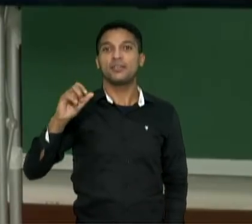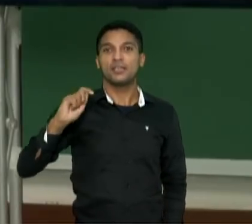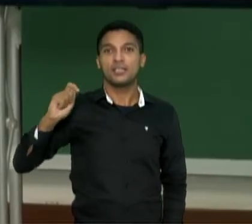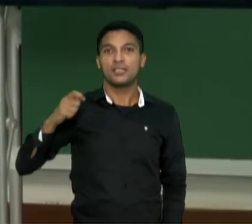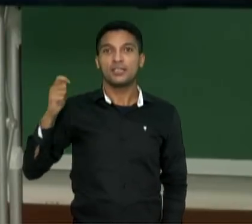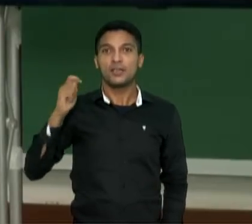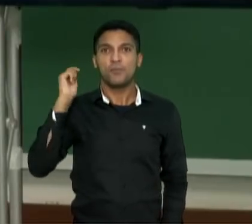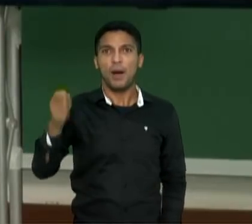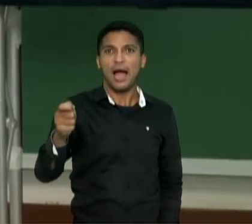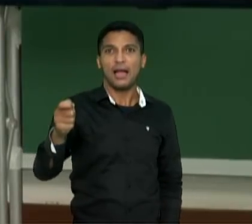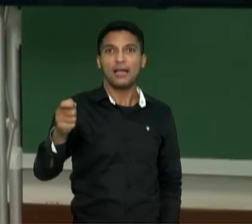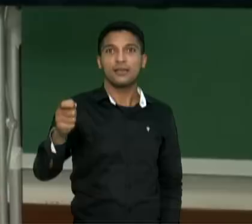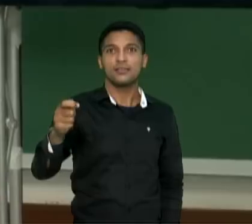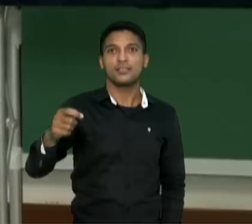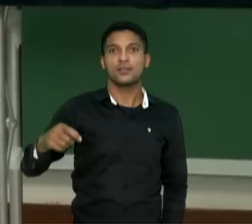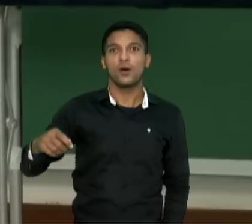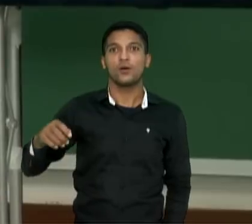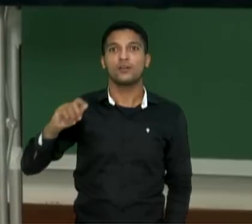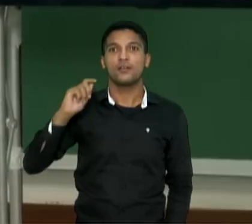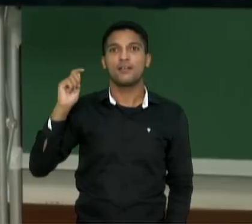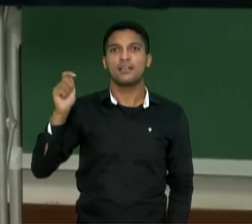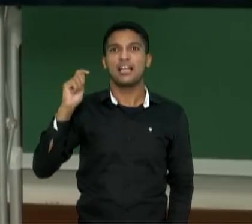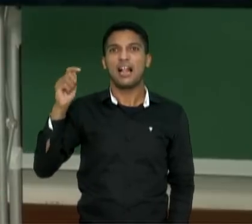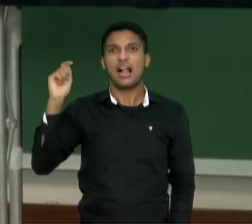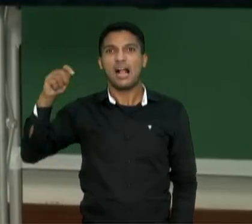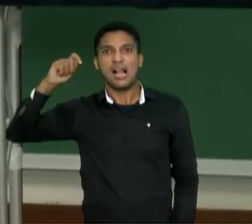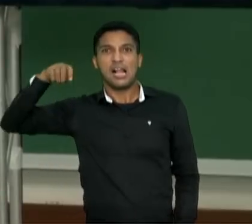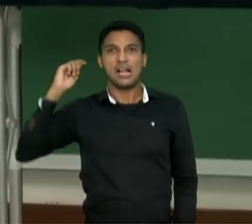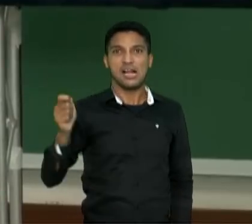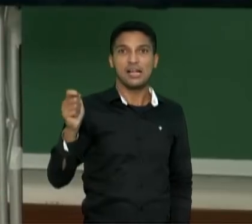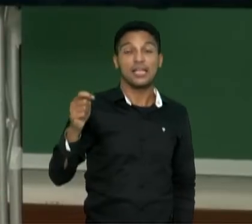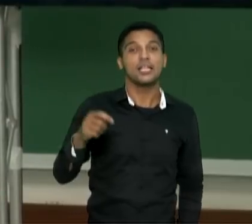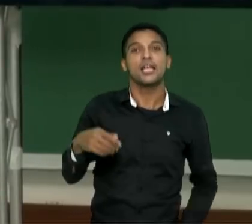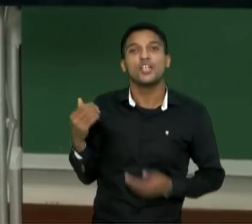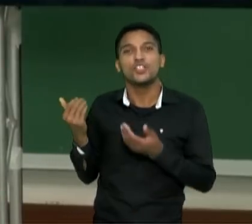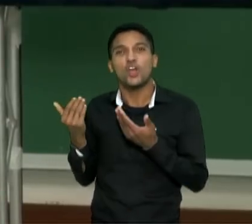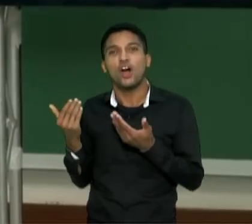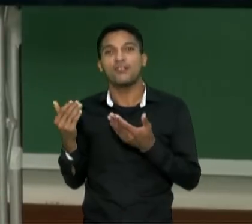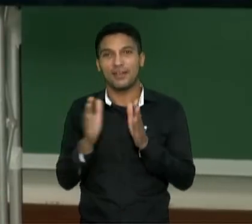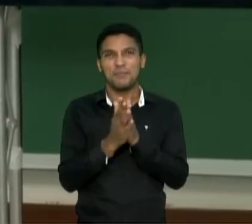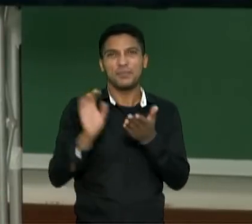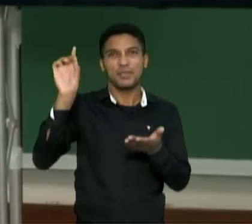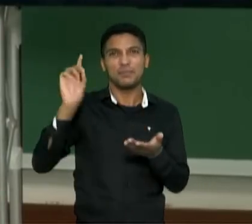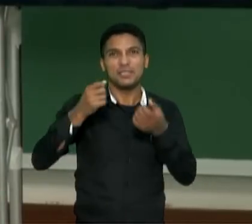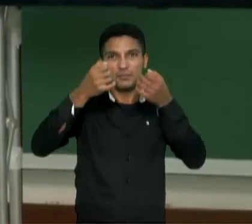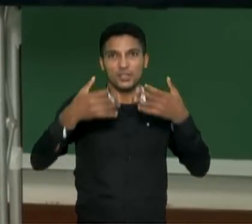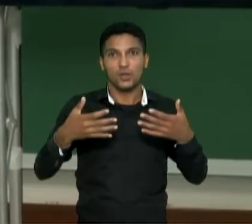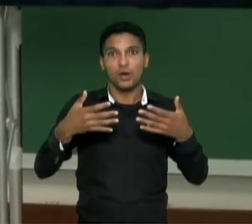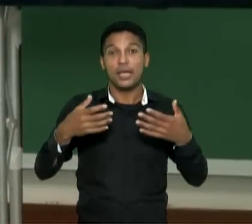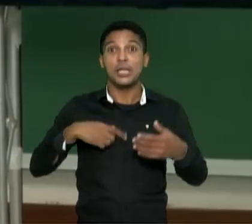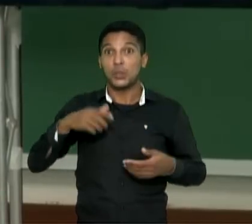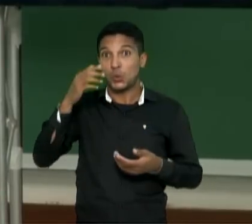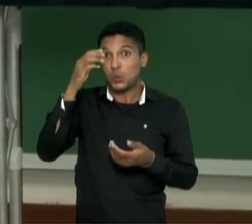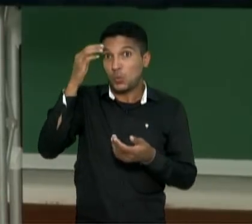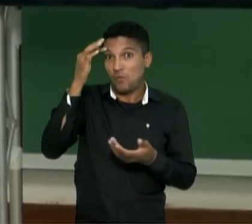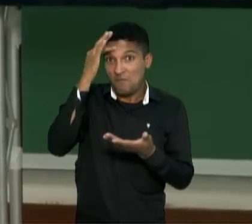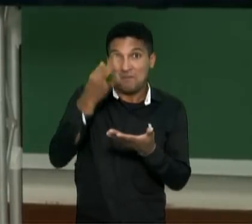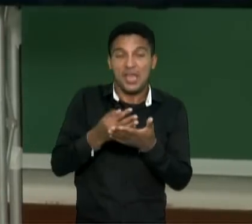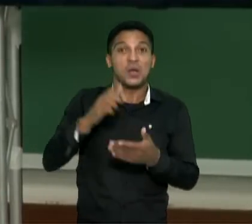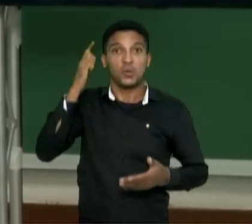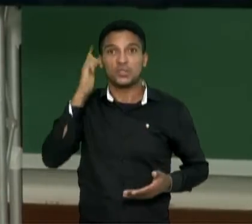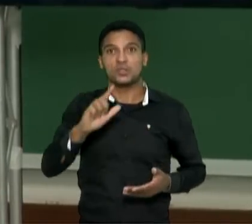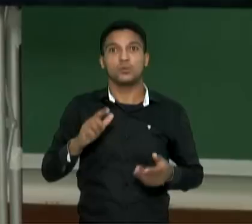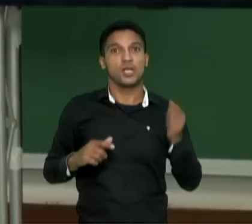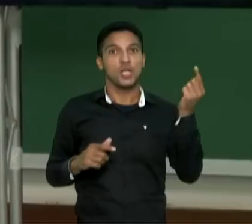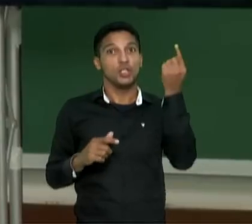um garoto, ele era bem jovem e não tinha experiência em luta, mas ele conseguiu por causa da fé dele, né? Então tem essa